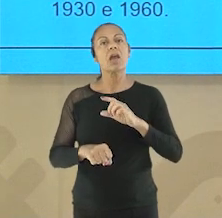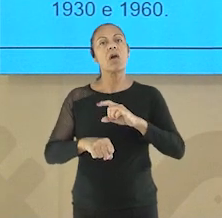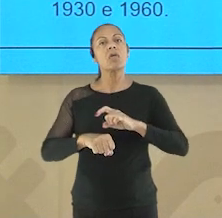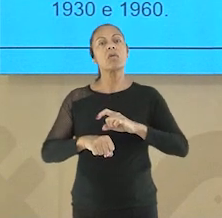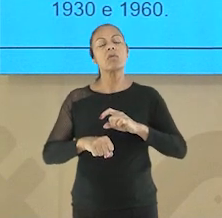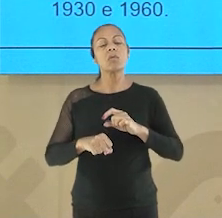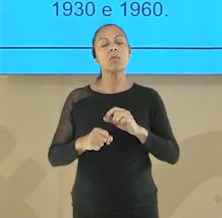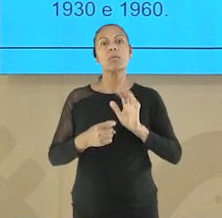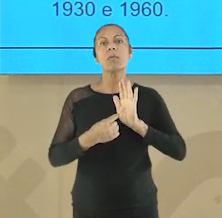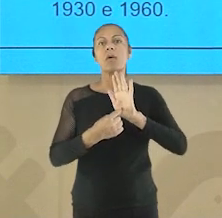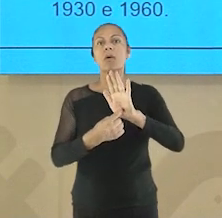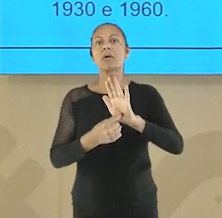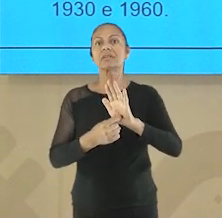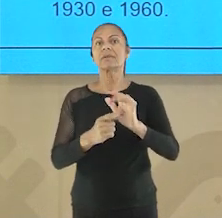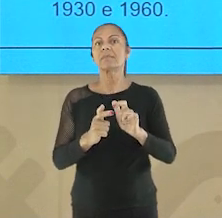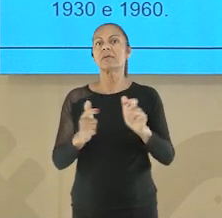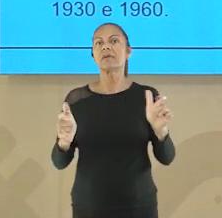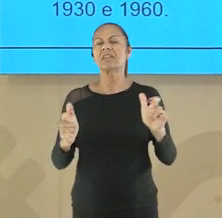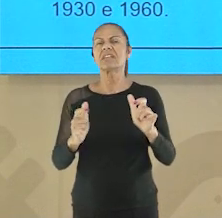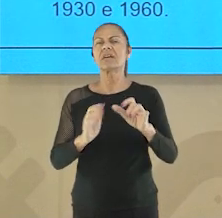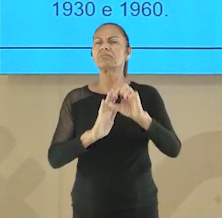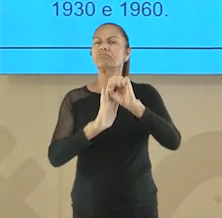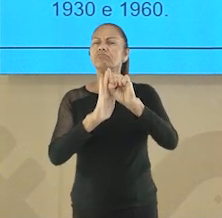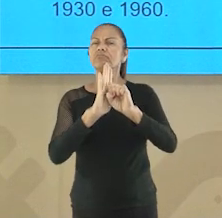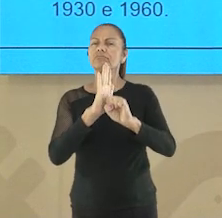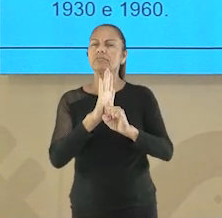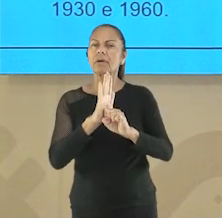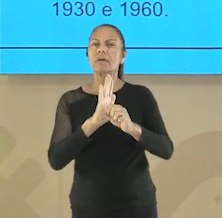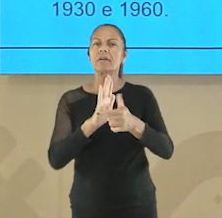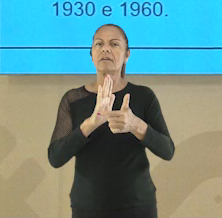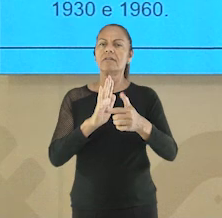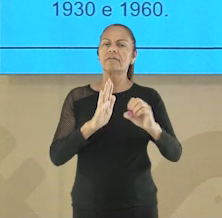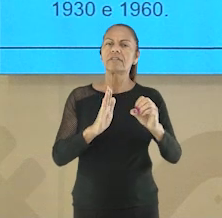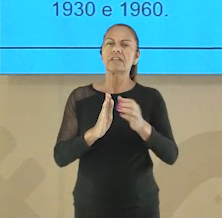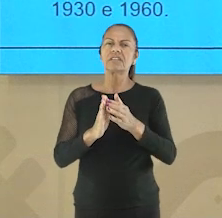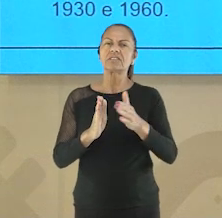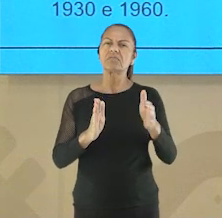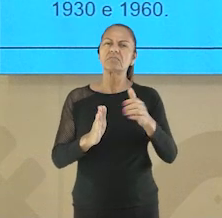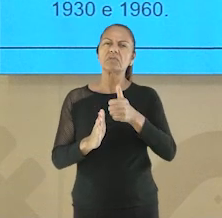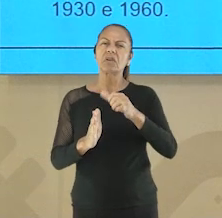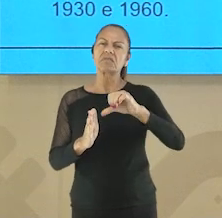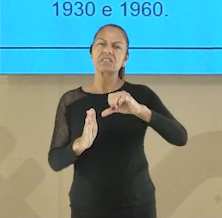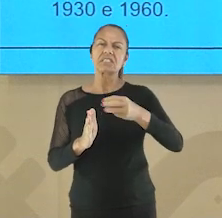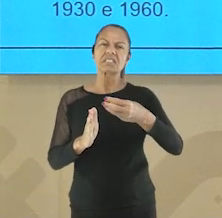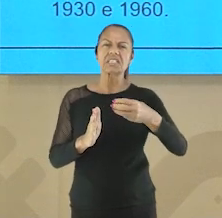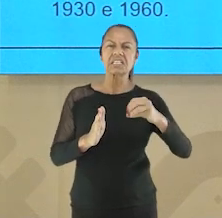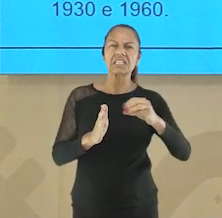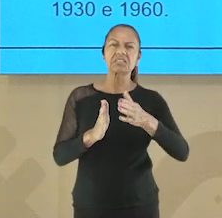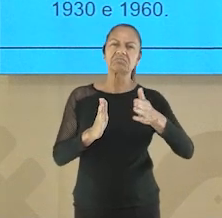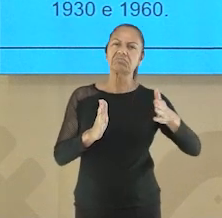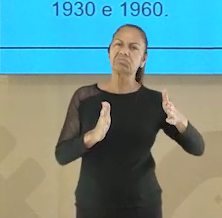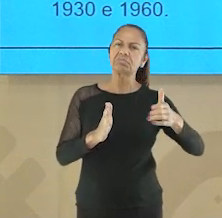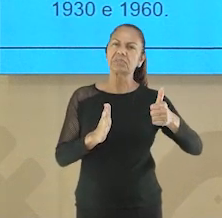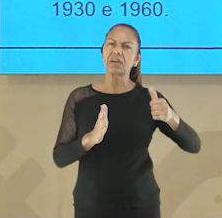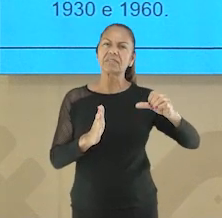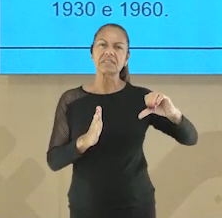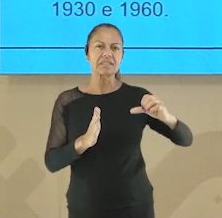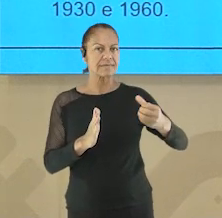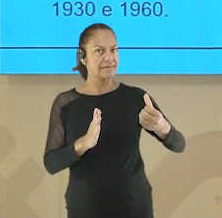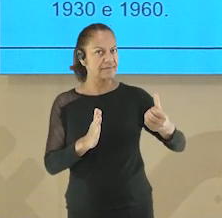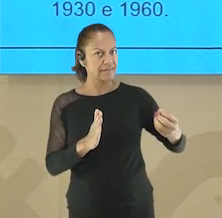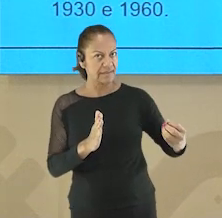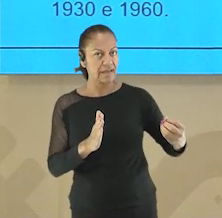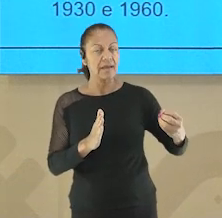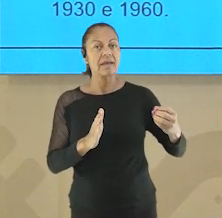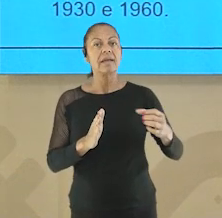teve seu ápice, ou seja, o seu momento de maior destaque, por volta do século XX, entre os anos de 1930